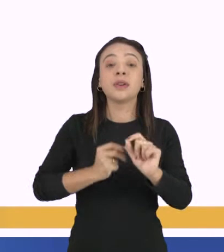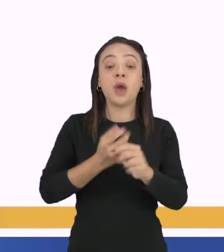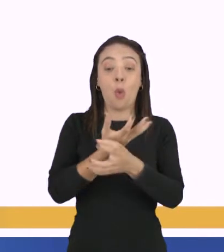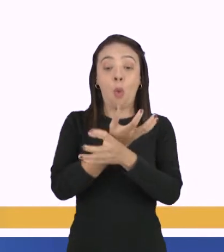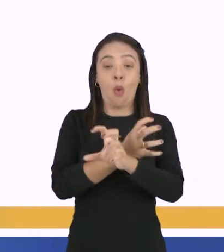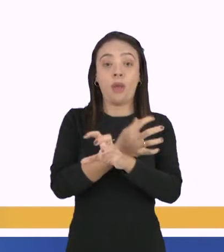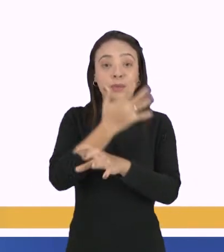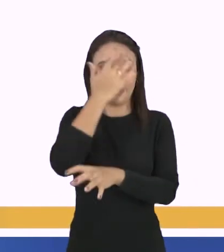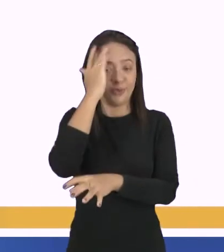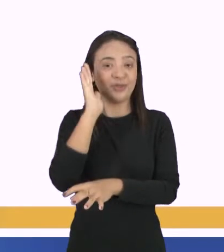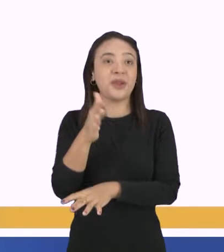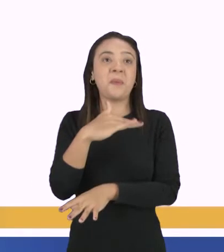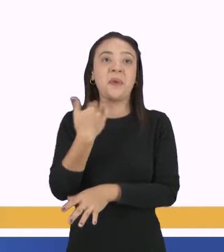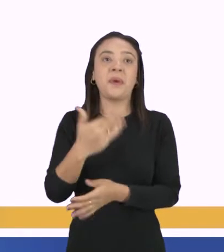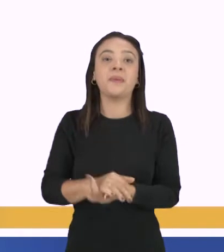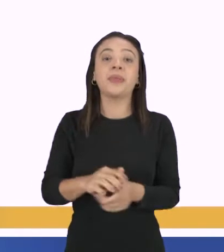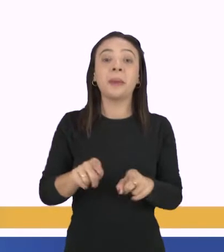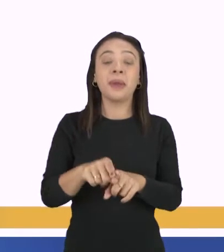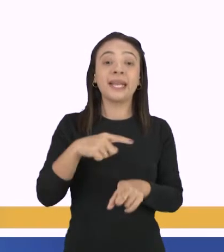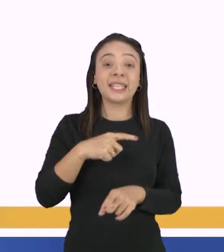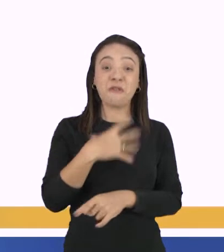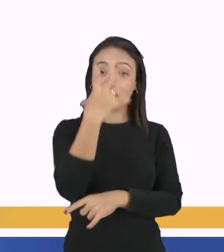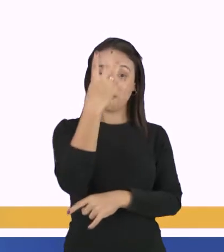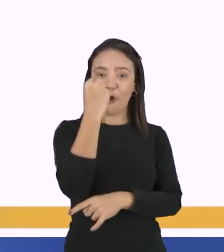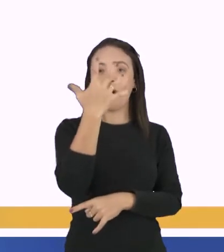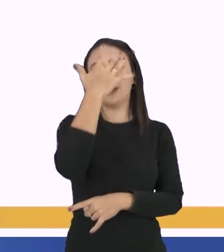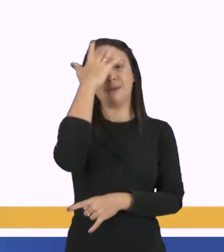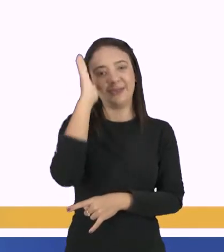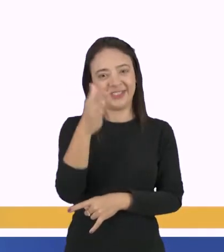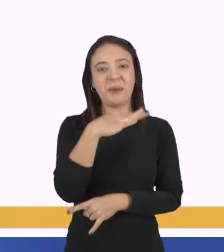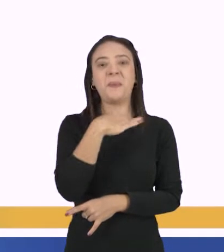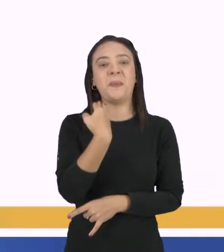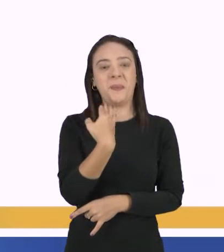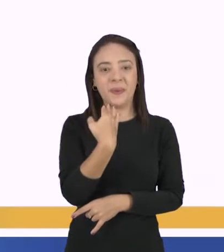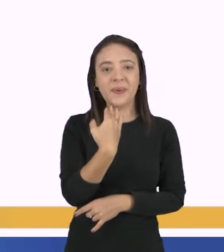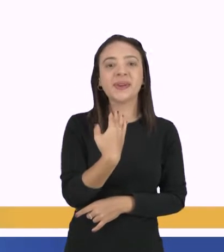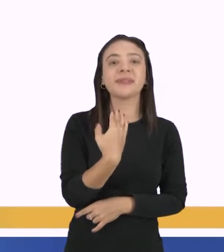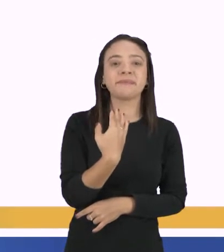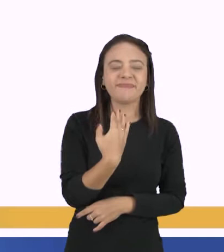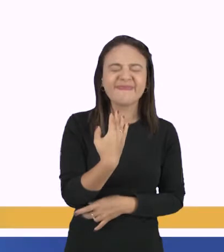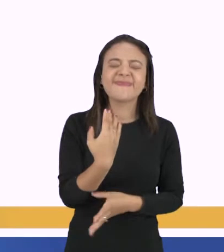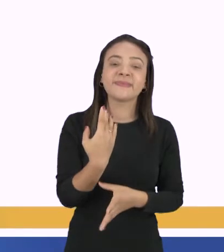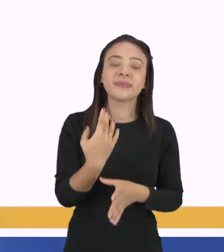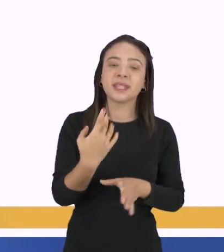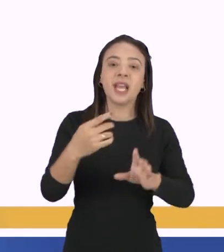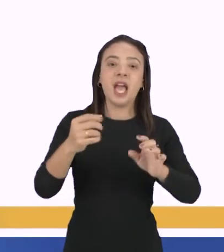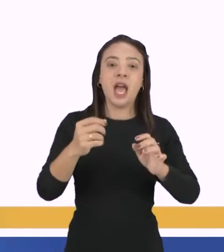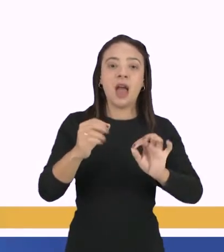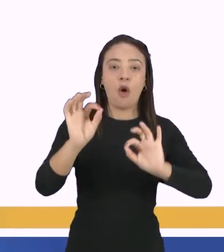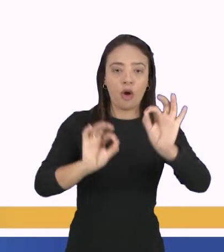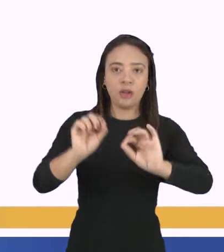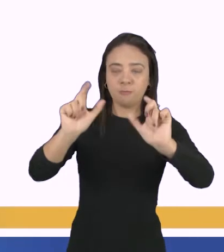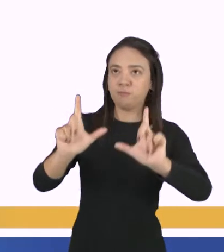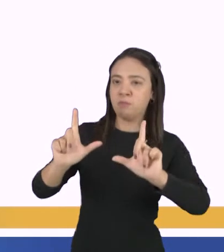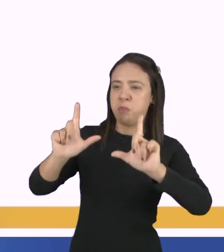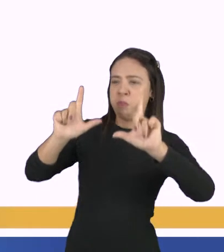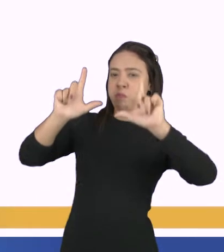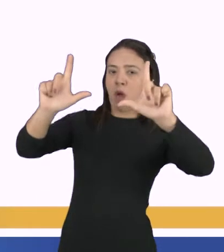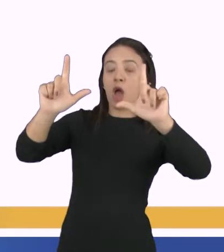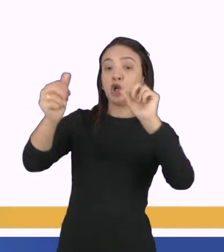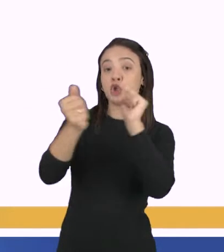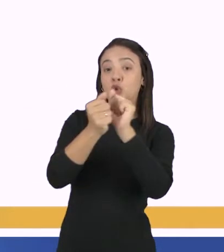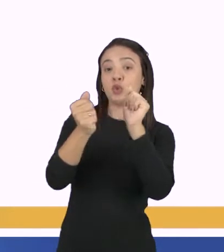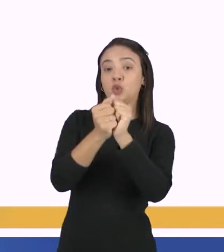falecido. Retratos da pessoa recordada, eles colocam a foto da pessoa, né, na parte mais alta do altar, junto a um